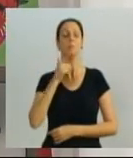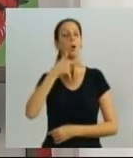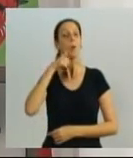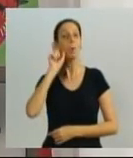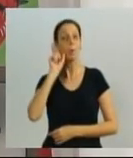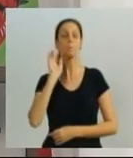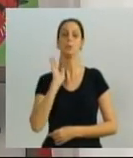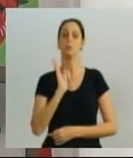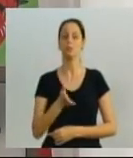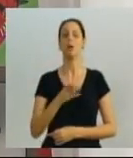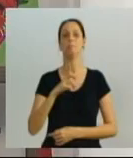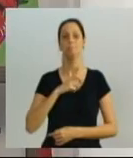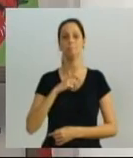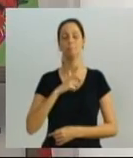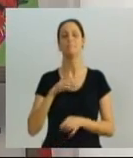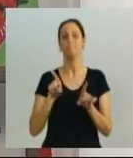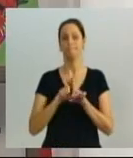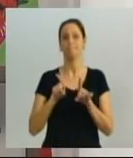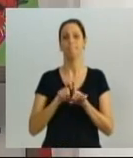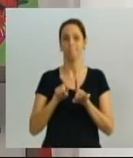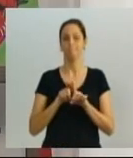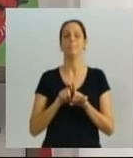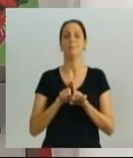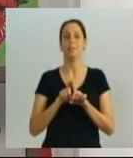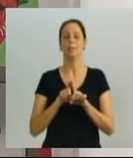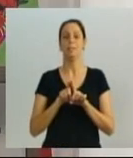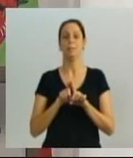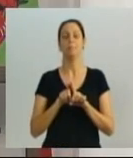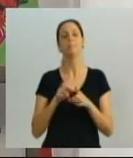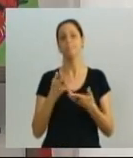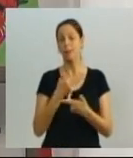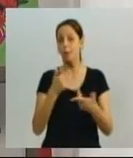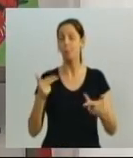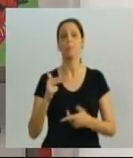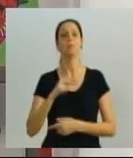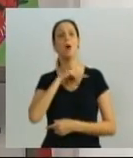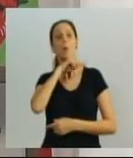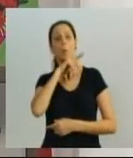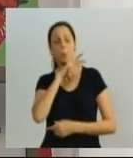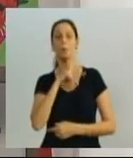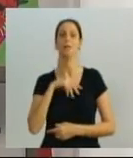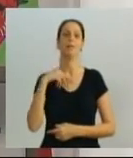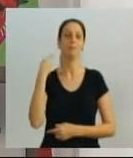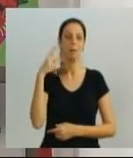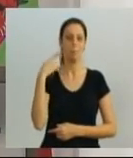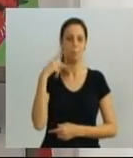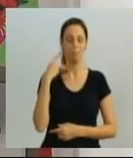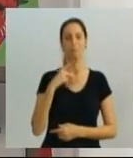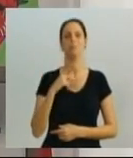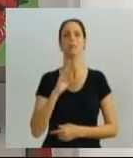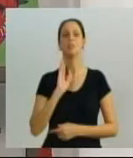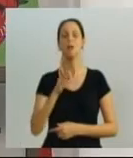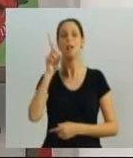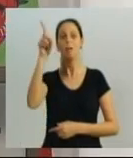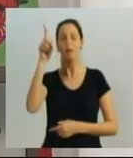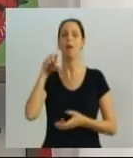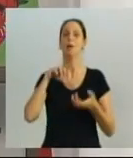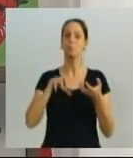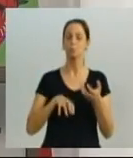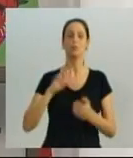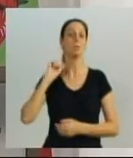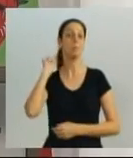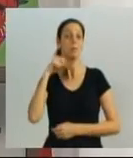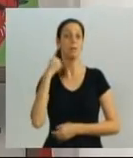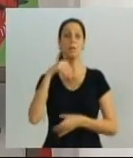um capítulo muito triste da nossa história política no país, onde tivemos o Senado Federal